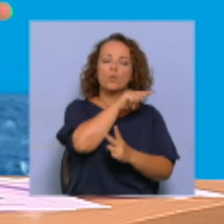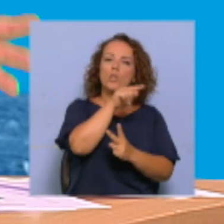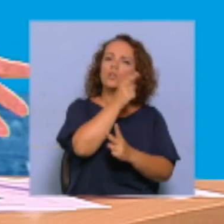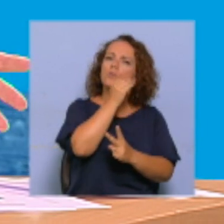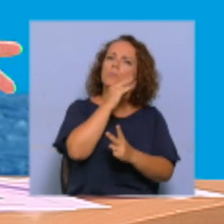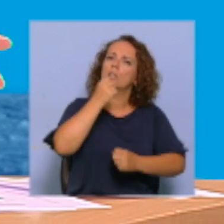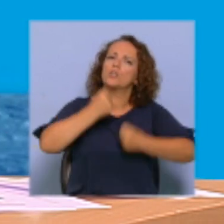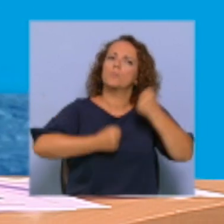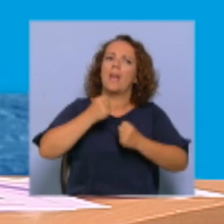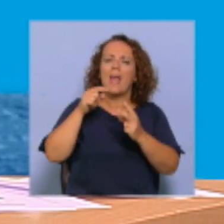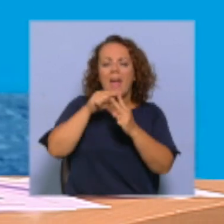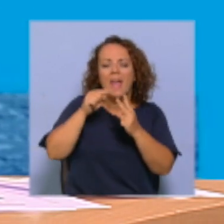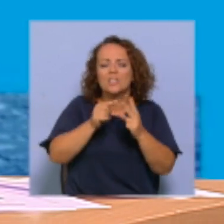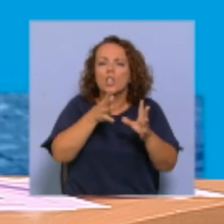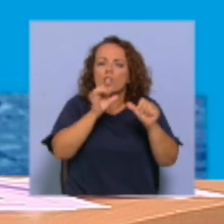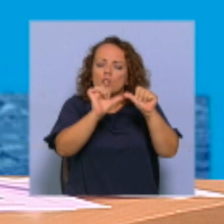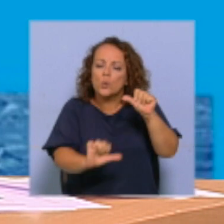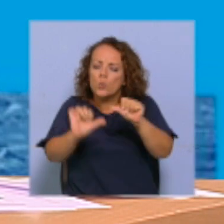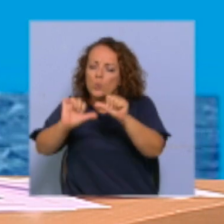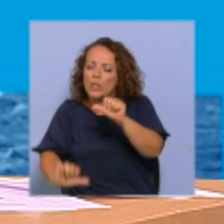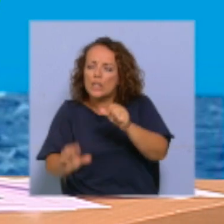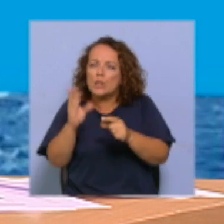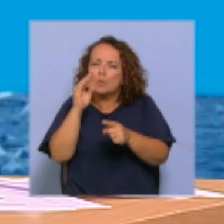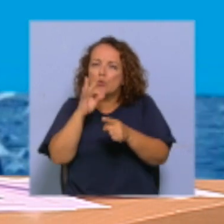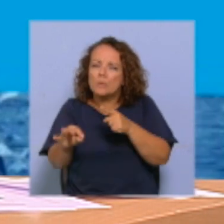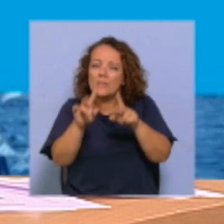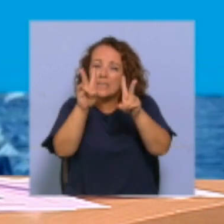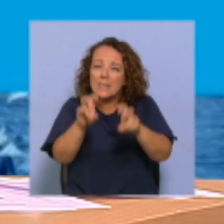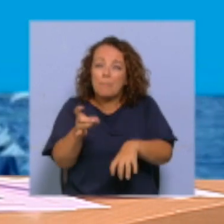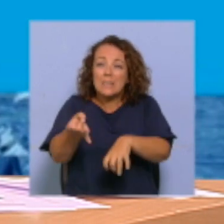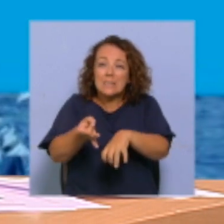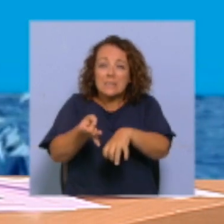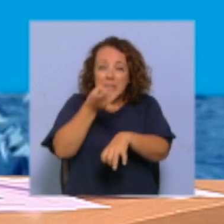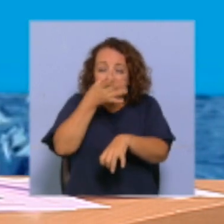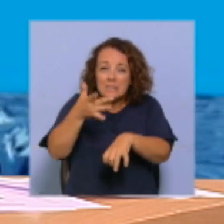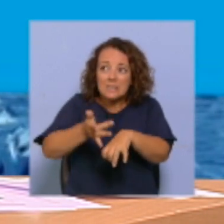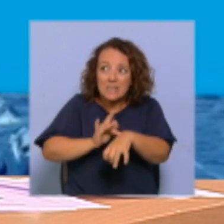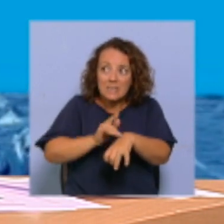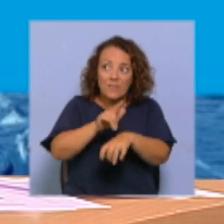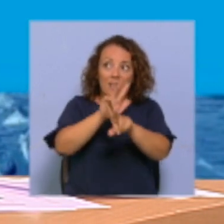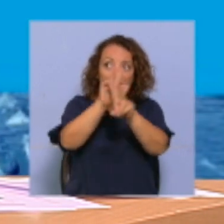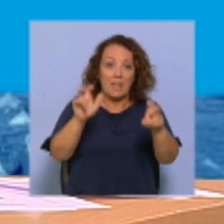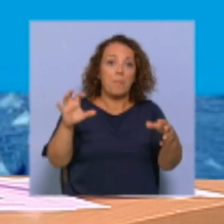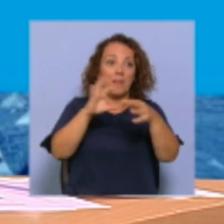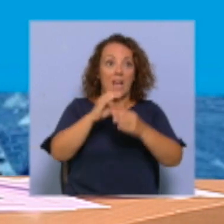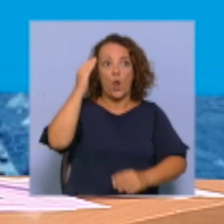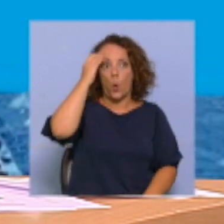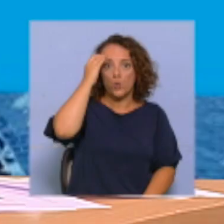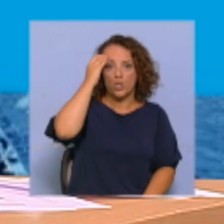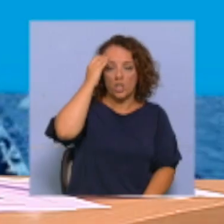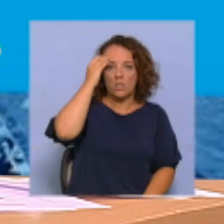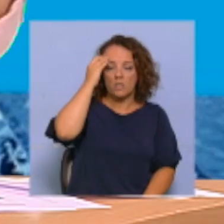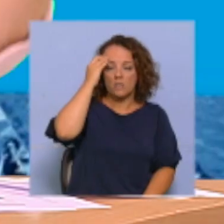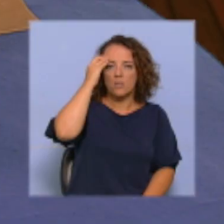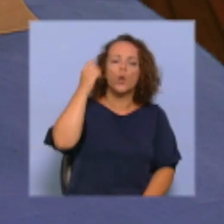muito específicas, numa matéria tão sensível, mas nesta matéria em concreto, que é de consciência, não é